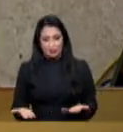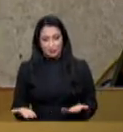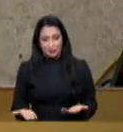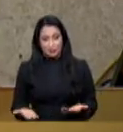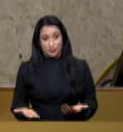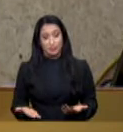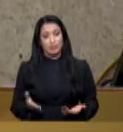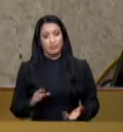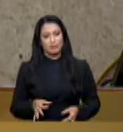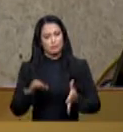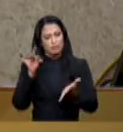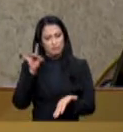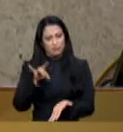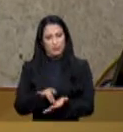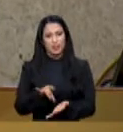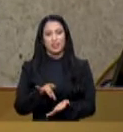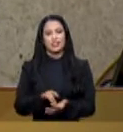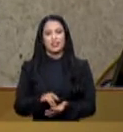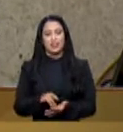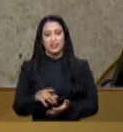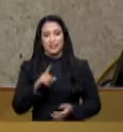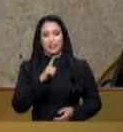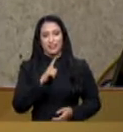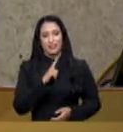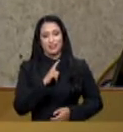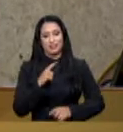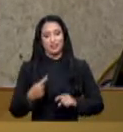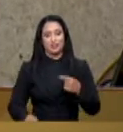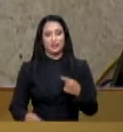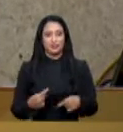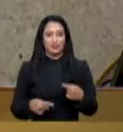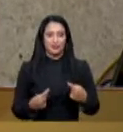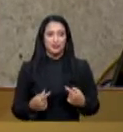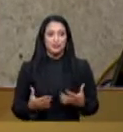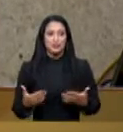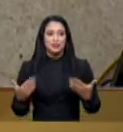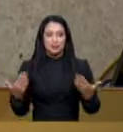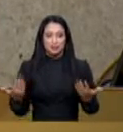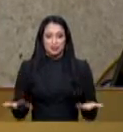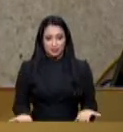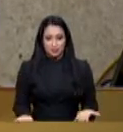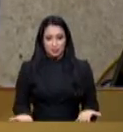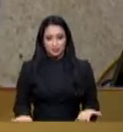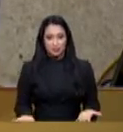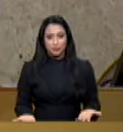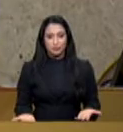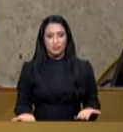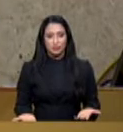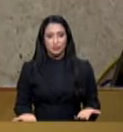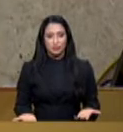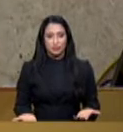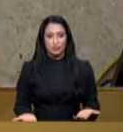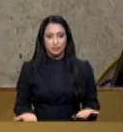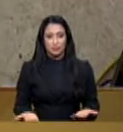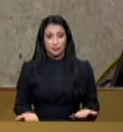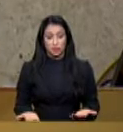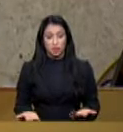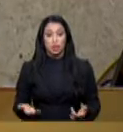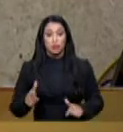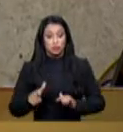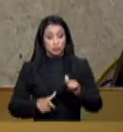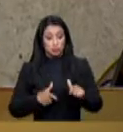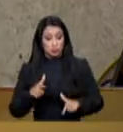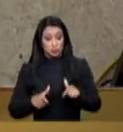prol da efetividade das políticas sanitárias. Portanto, quanto à titularidade dos